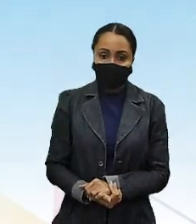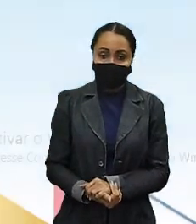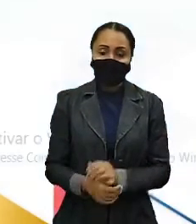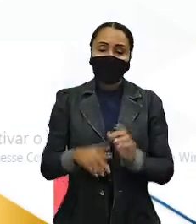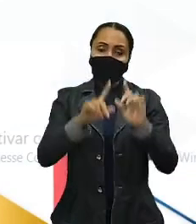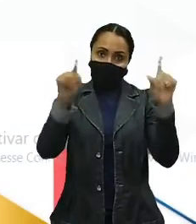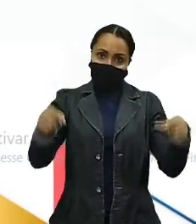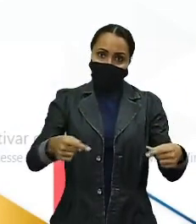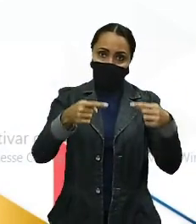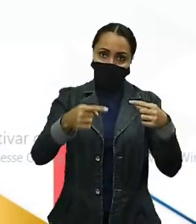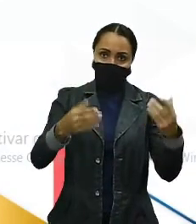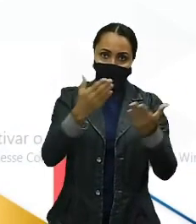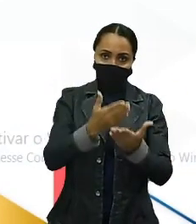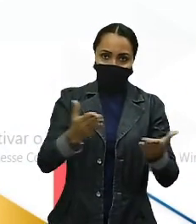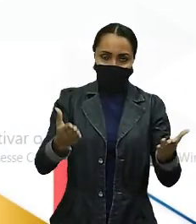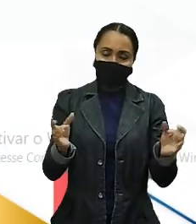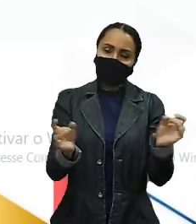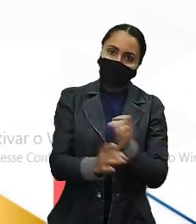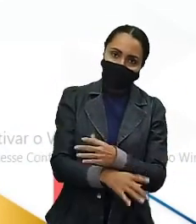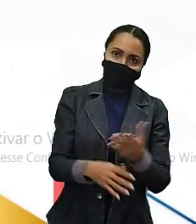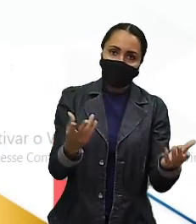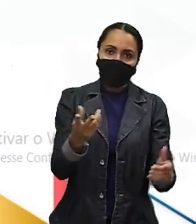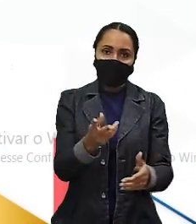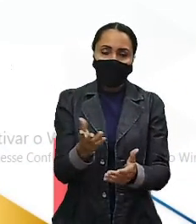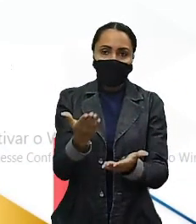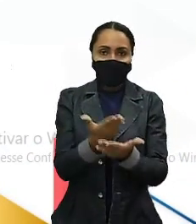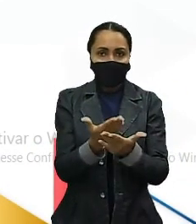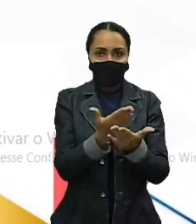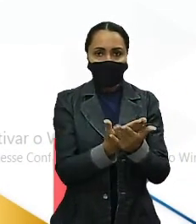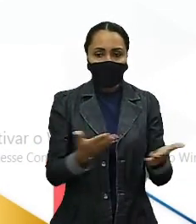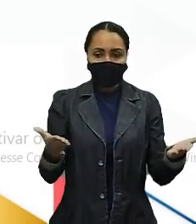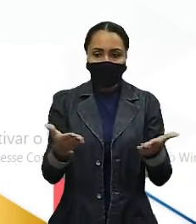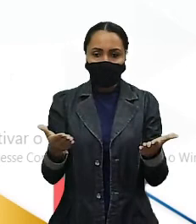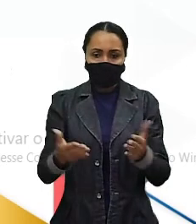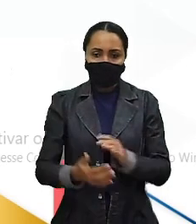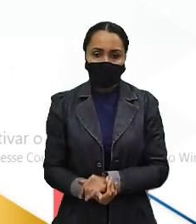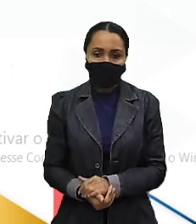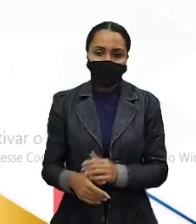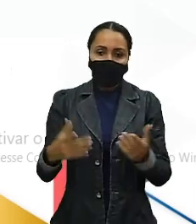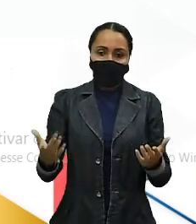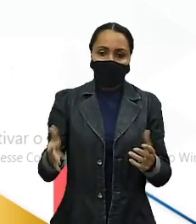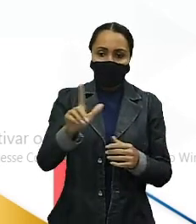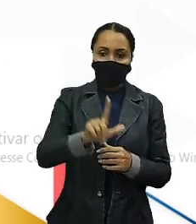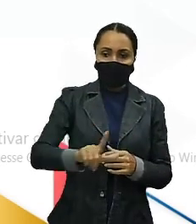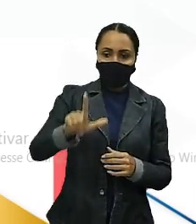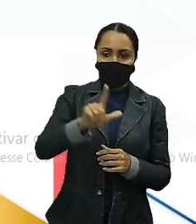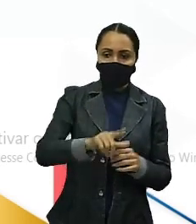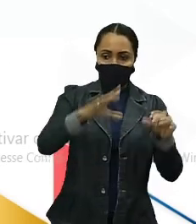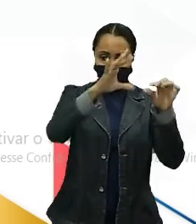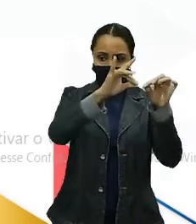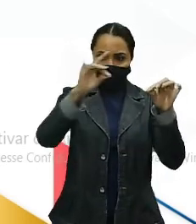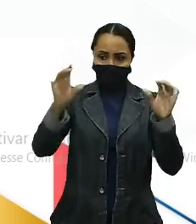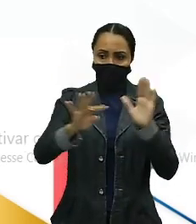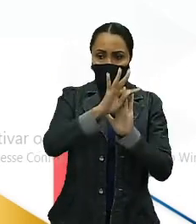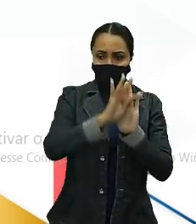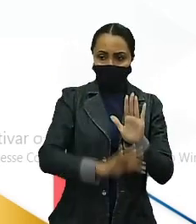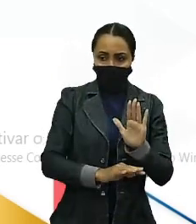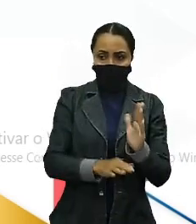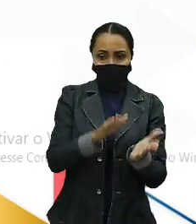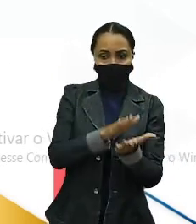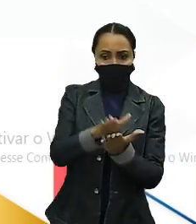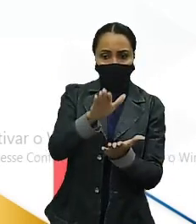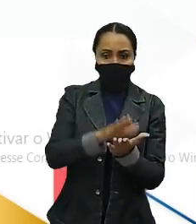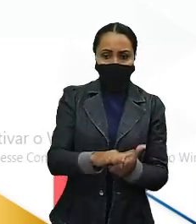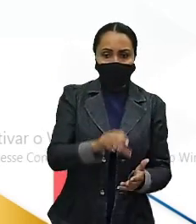Desafio para você, para a gente fechar a nossa videoaula de hoje, tá bom? Na literatura de cordel, os textos são impressos em geral com